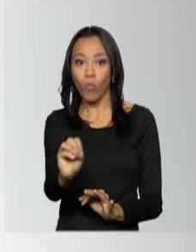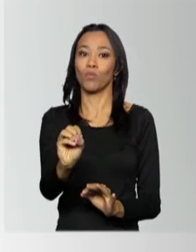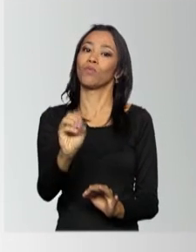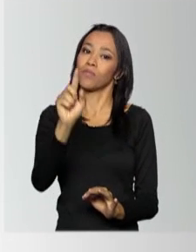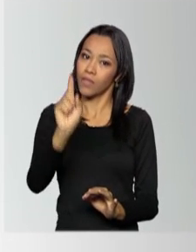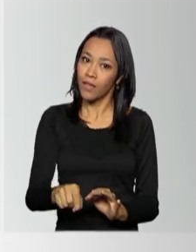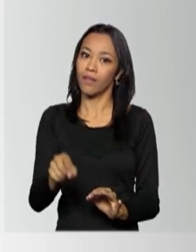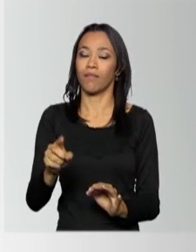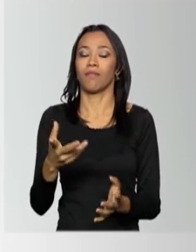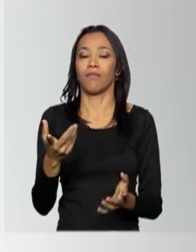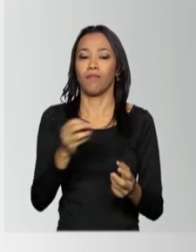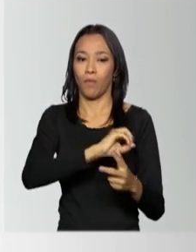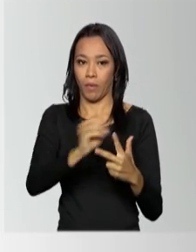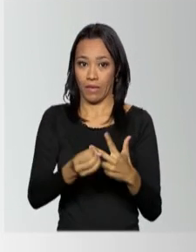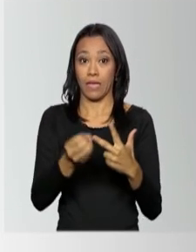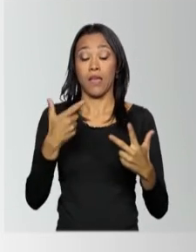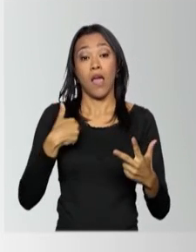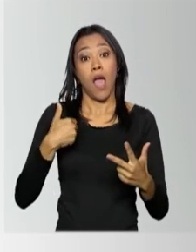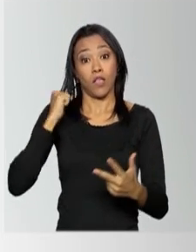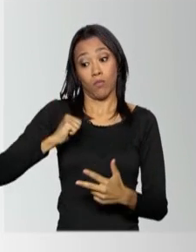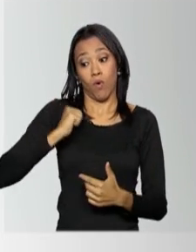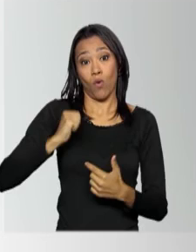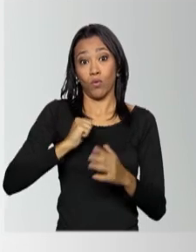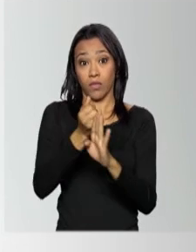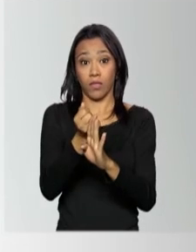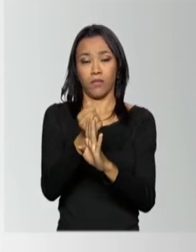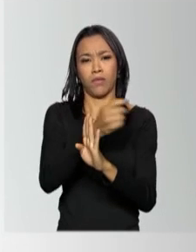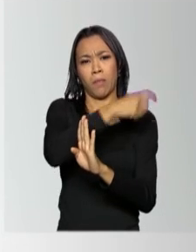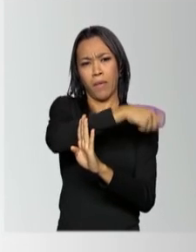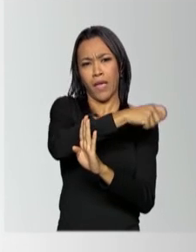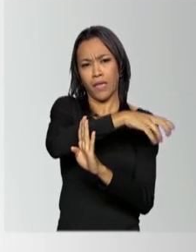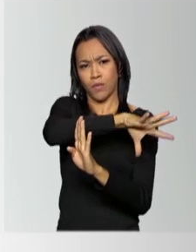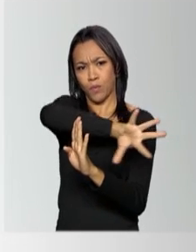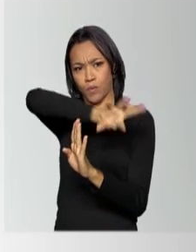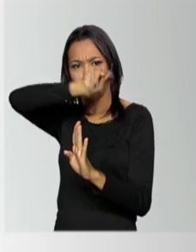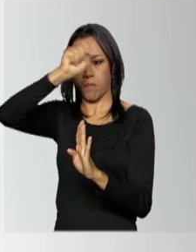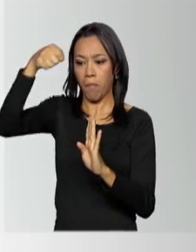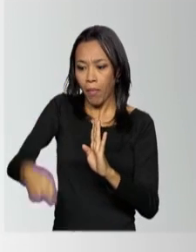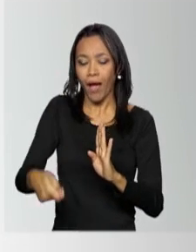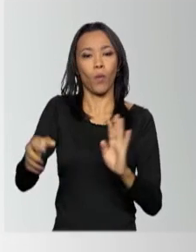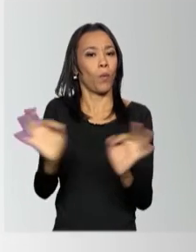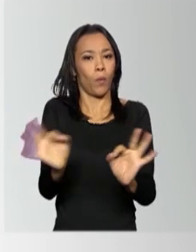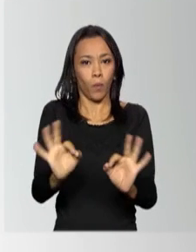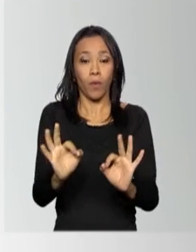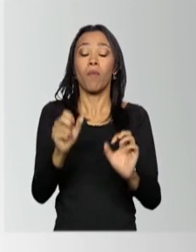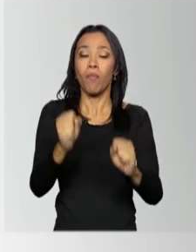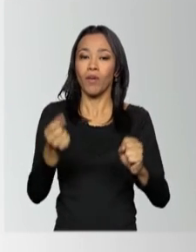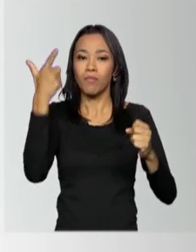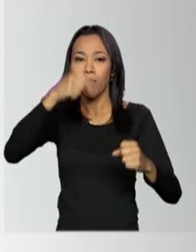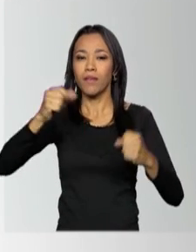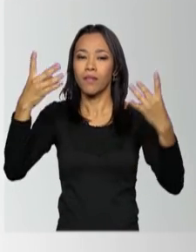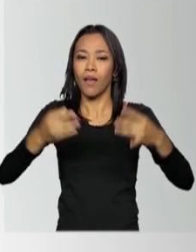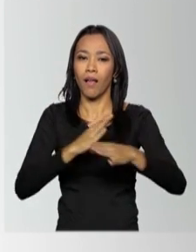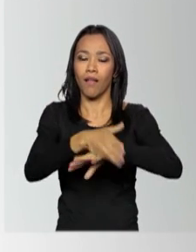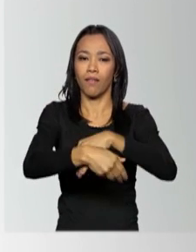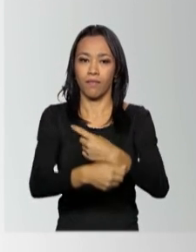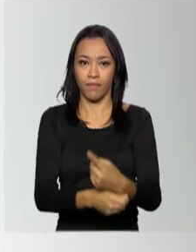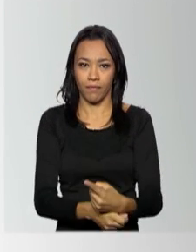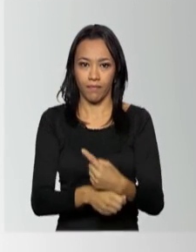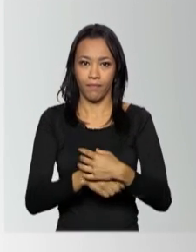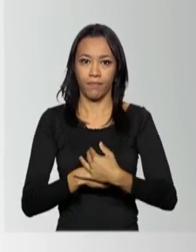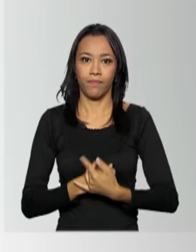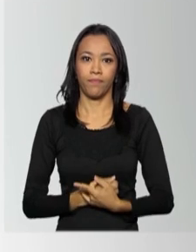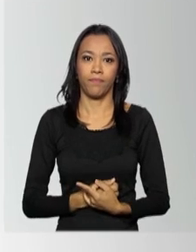do enem as bolsas remanescentes não terão efeito retroativo saiba mais em portal.mec.gov.br